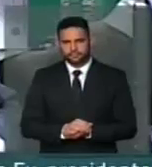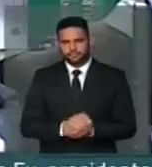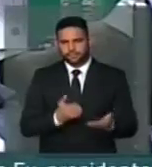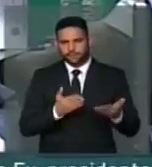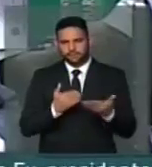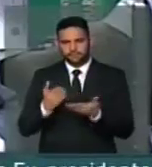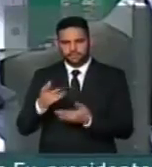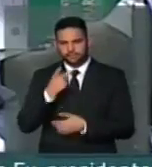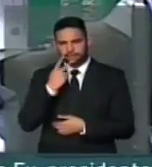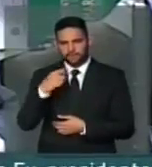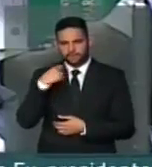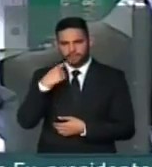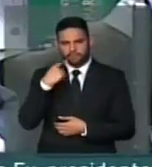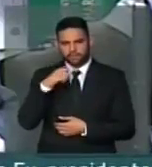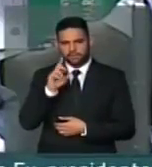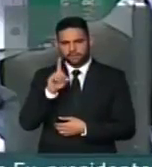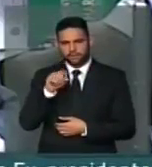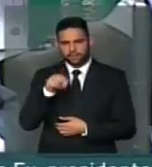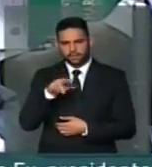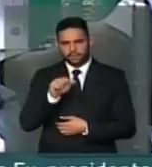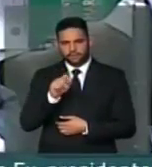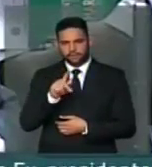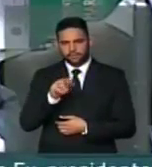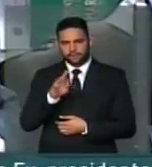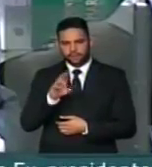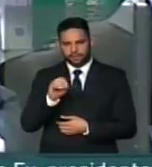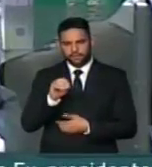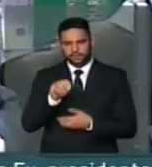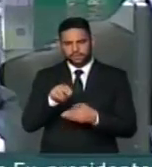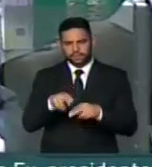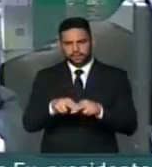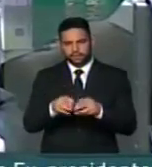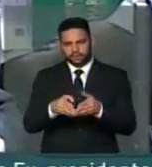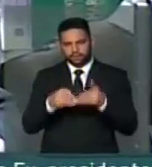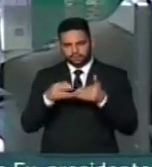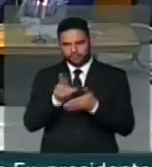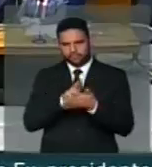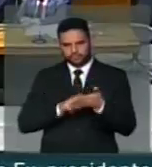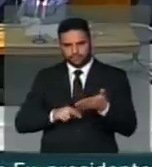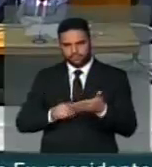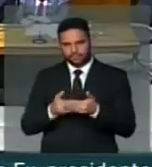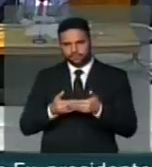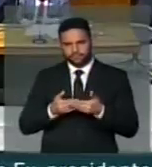Conceda a palavra ao deputado Danilo Fortes, autor de um dos requerimentos.